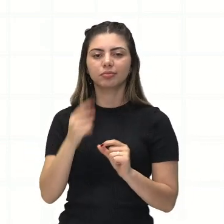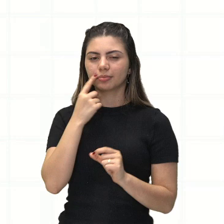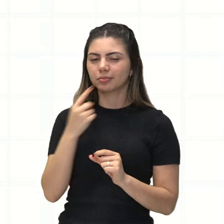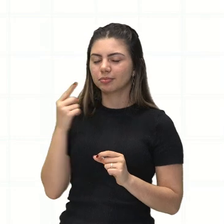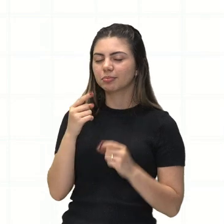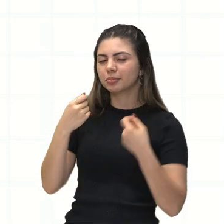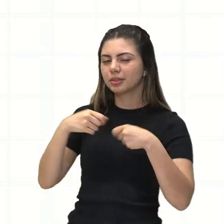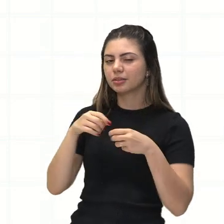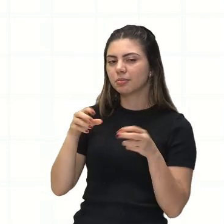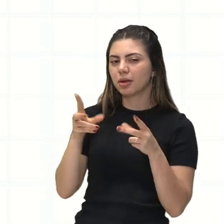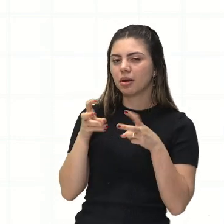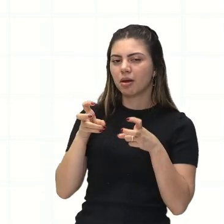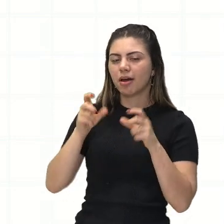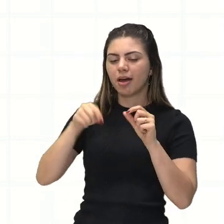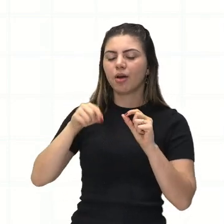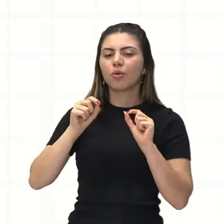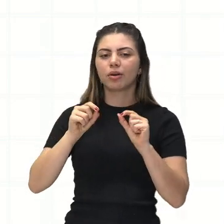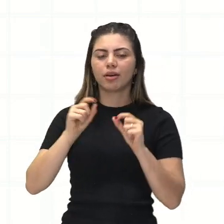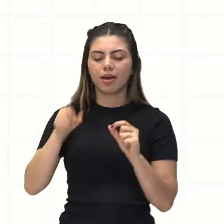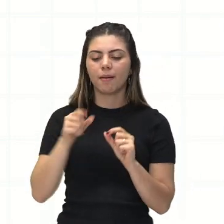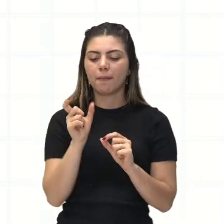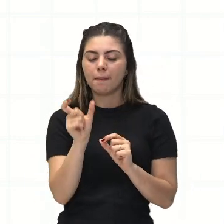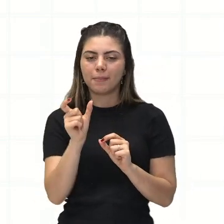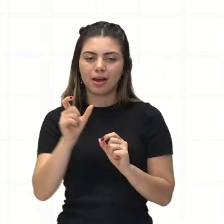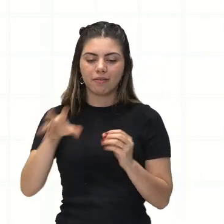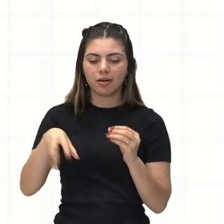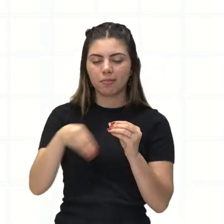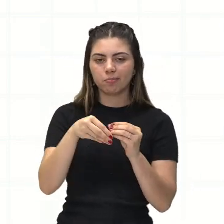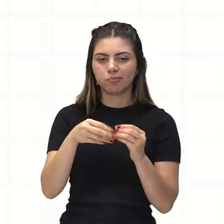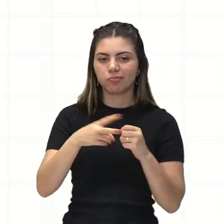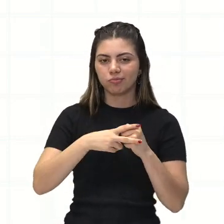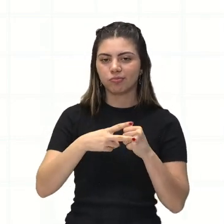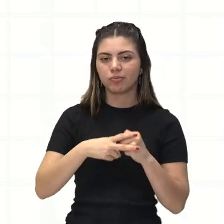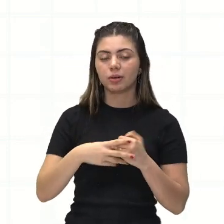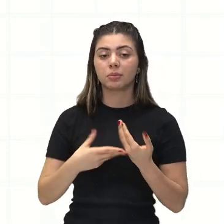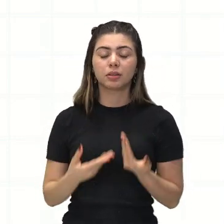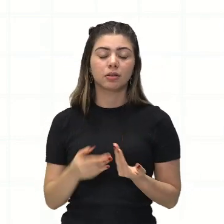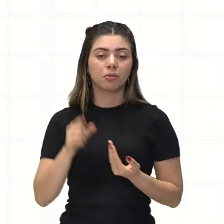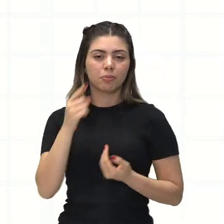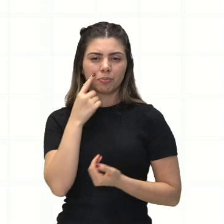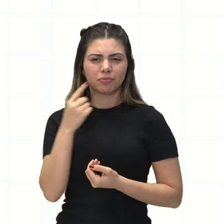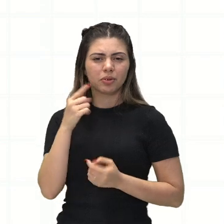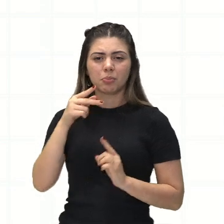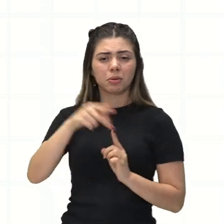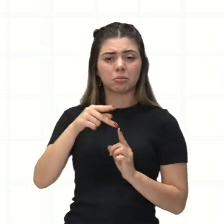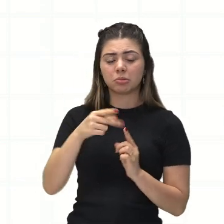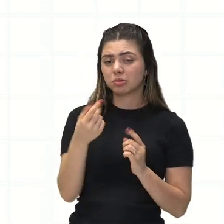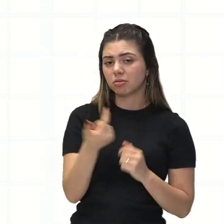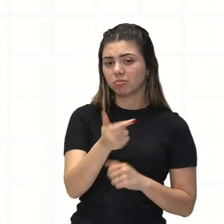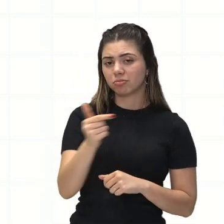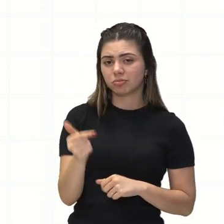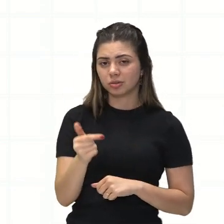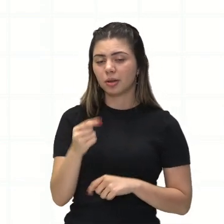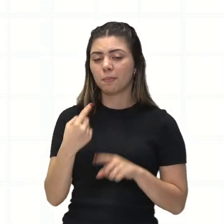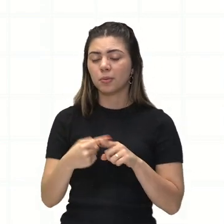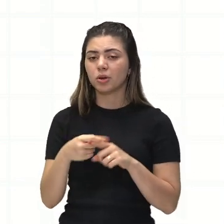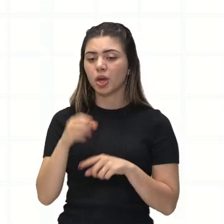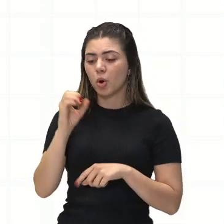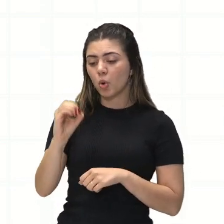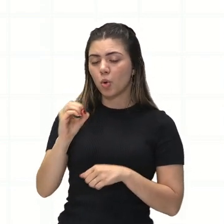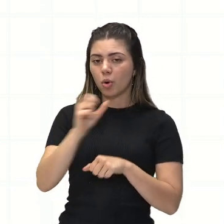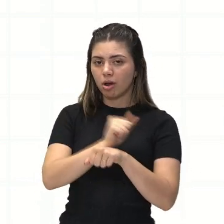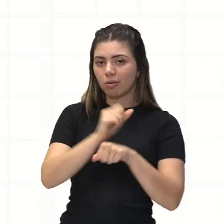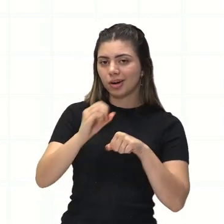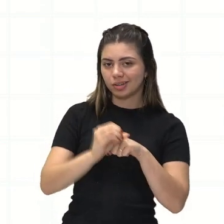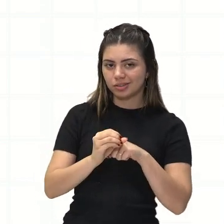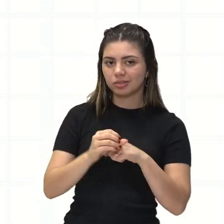complementa o sentido desse verbo. Como eu não tenho auxílio de preposição, afinal de contas esse o não é uma preposição, ele é um artigo, eu tenho